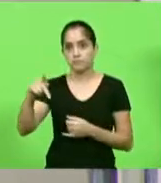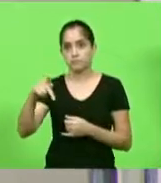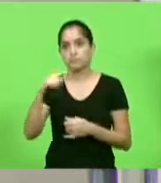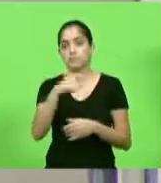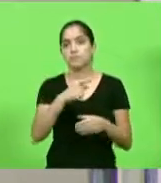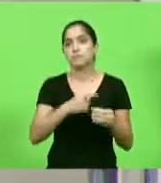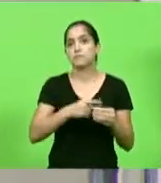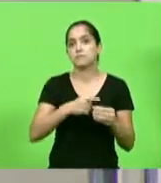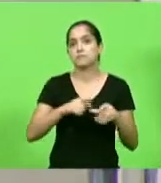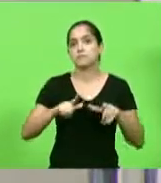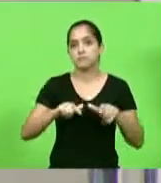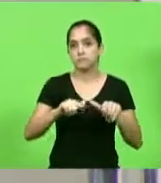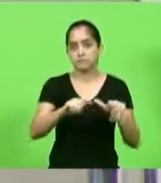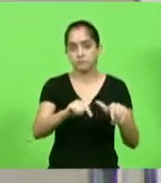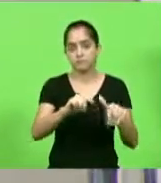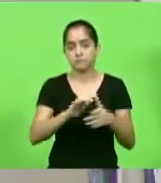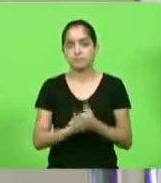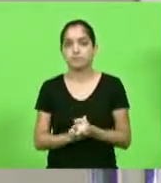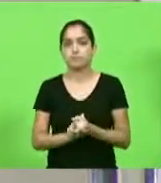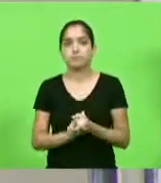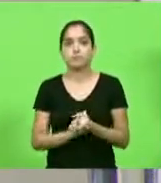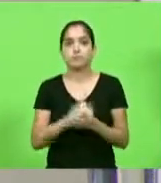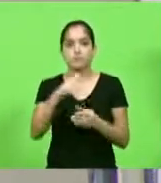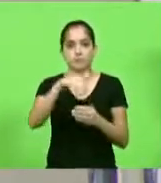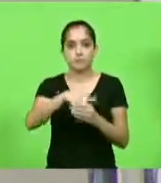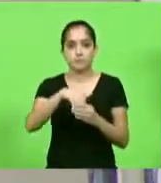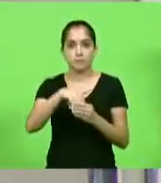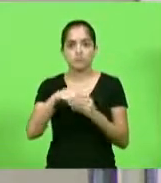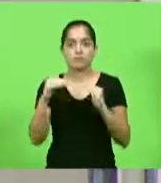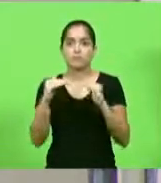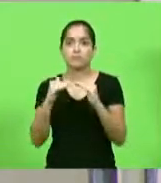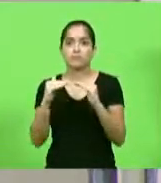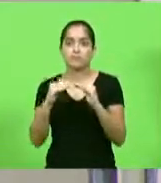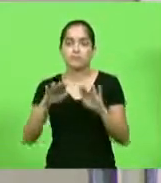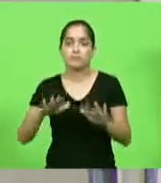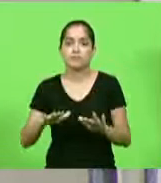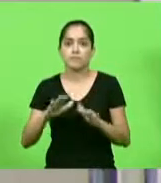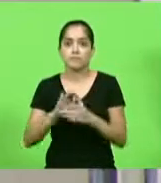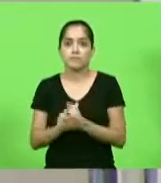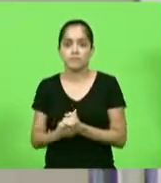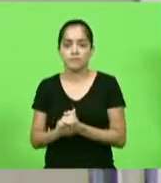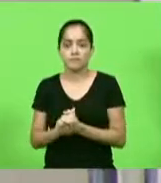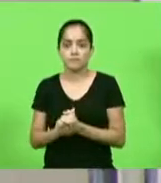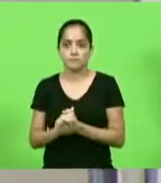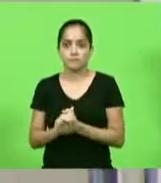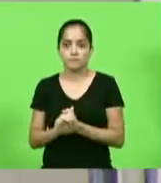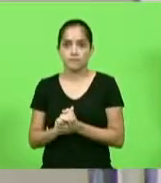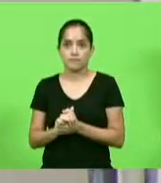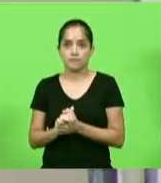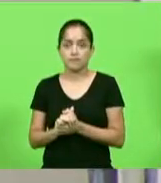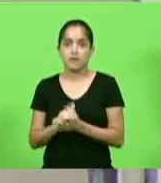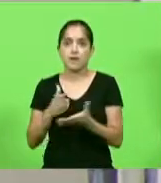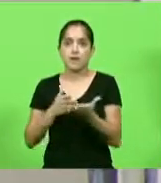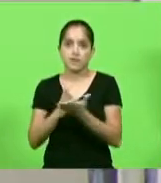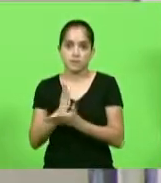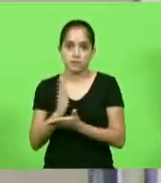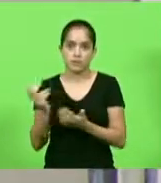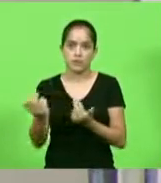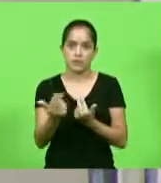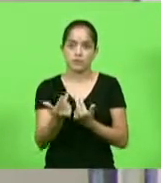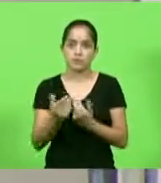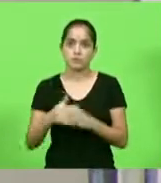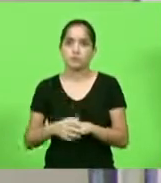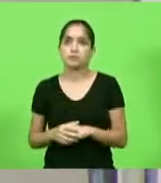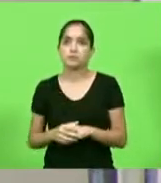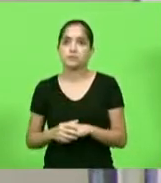Em discussão, não havendo quem queira discutir em votação, deputados que aprovam permanência como se encontra, aprovado por